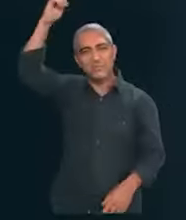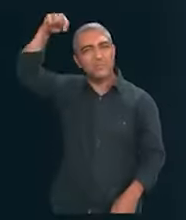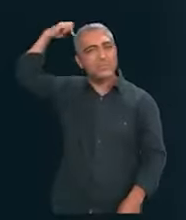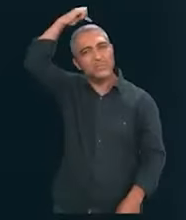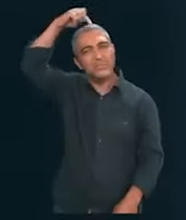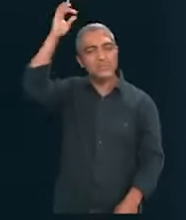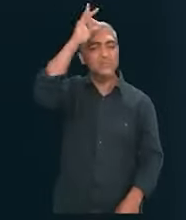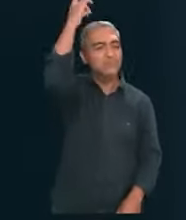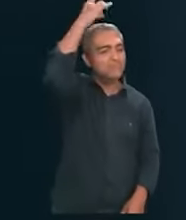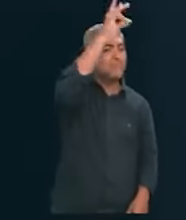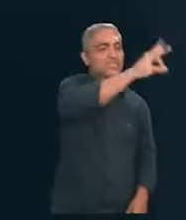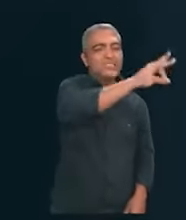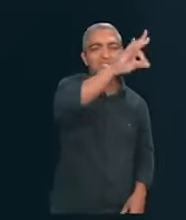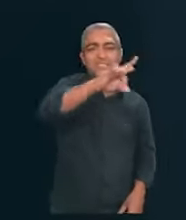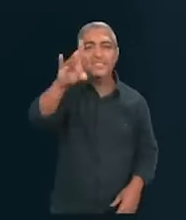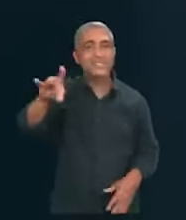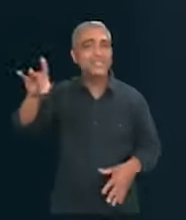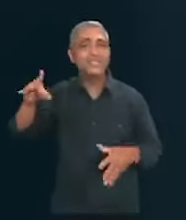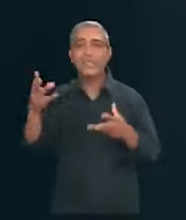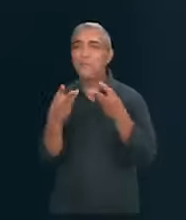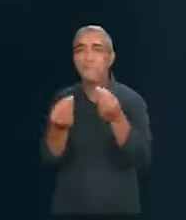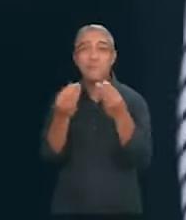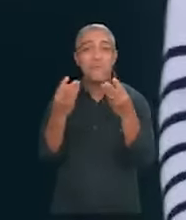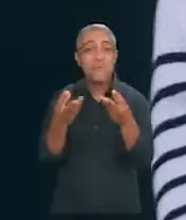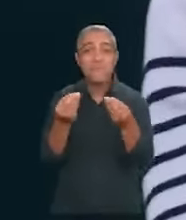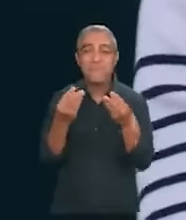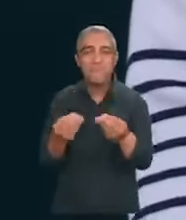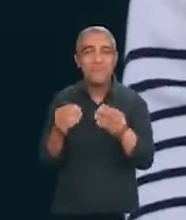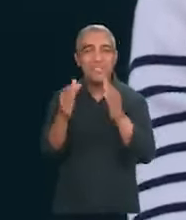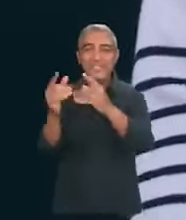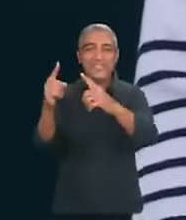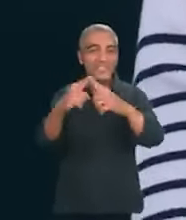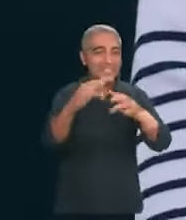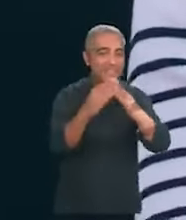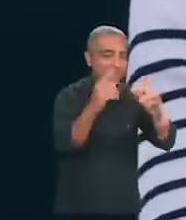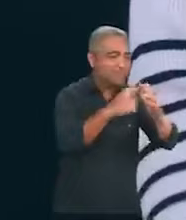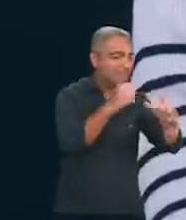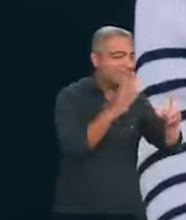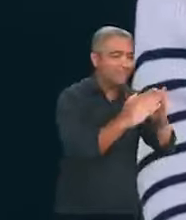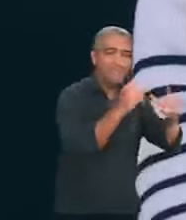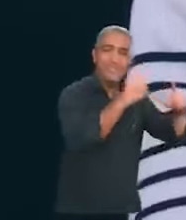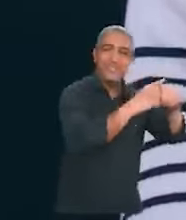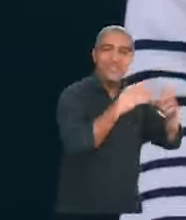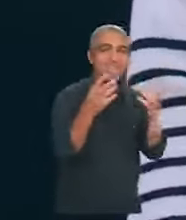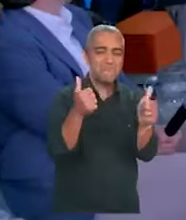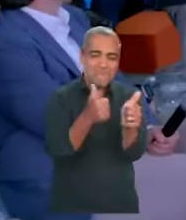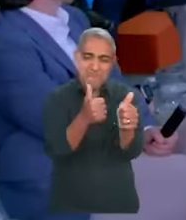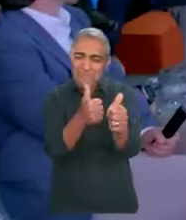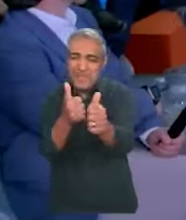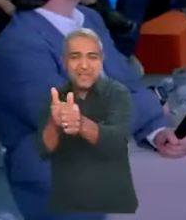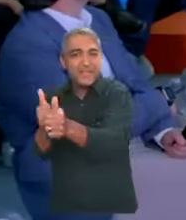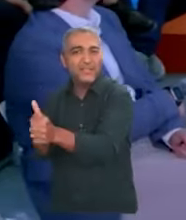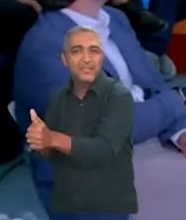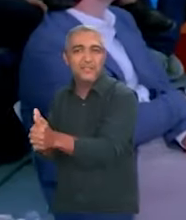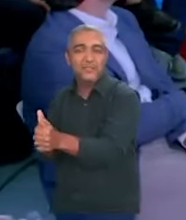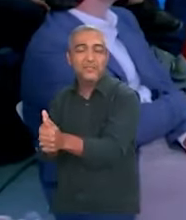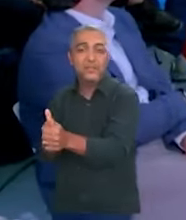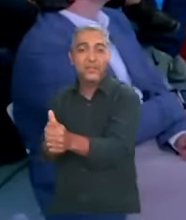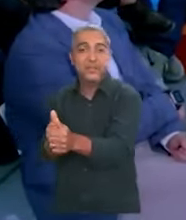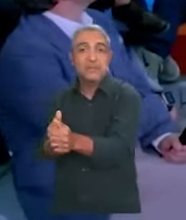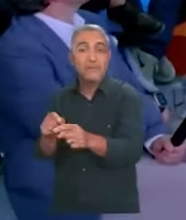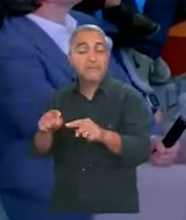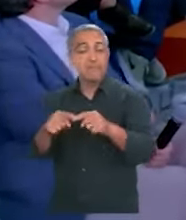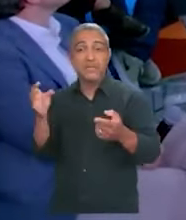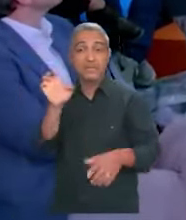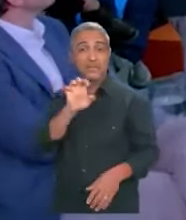nos dons. Você tem, né, igreja, 4 igrejas no mesmo quarteirão. É um privilégio e a gente não entende isso, sabe? A gente